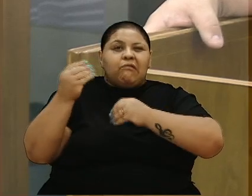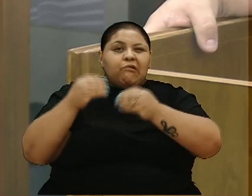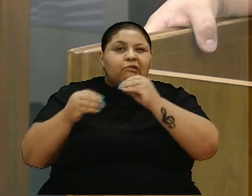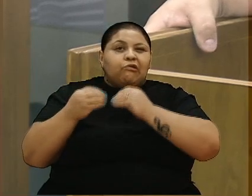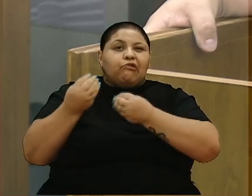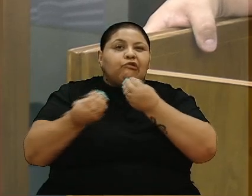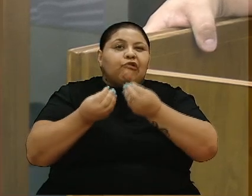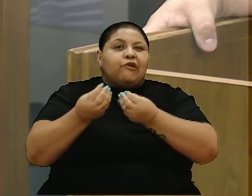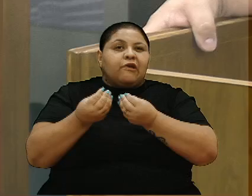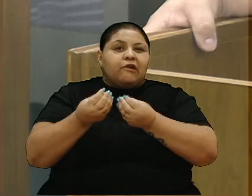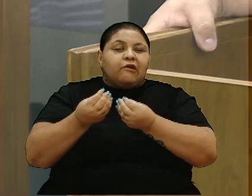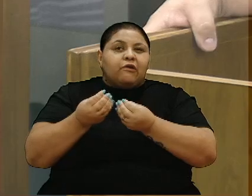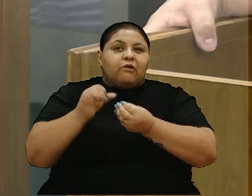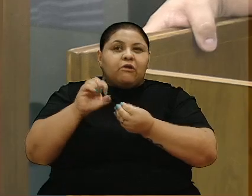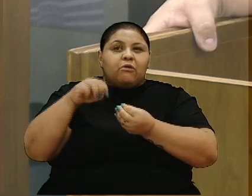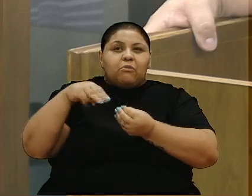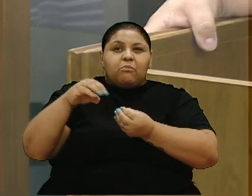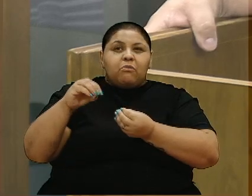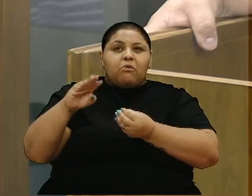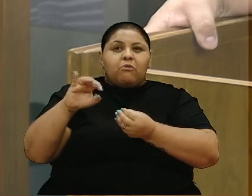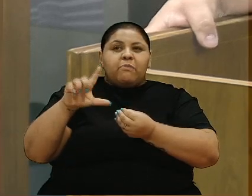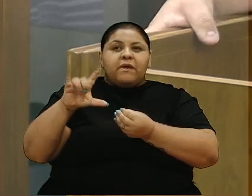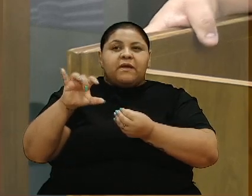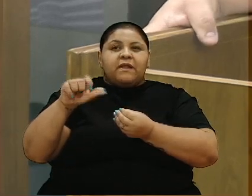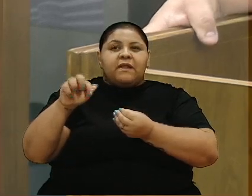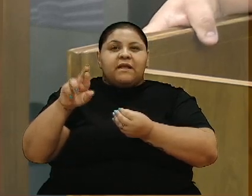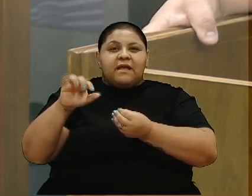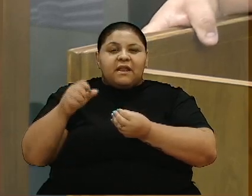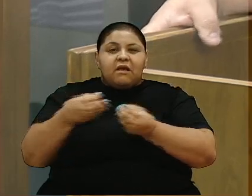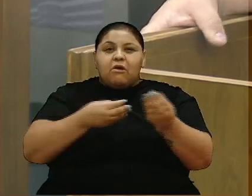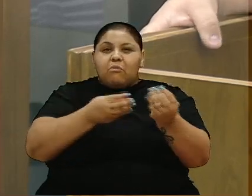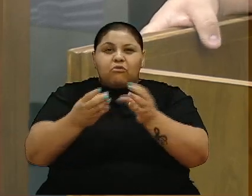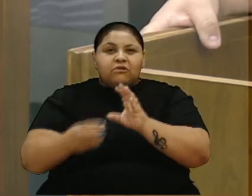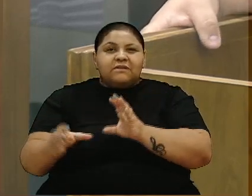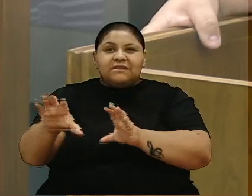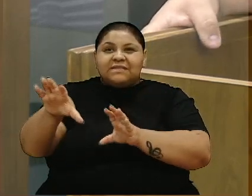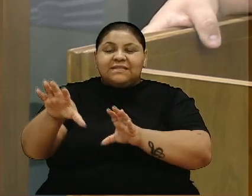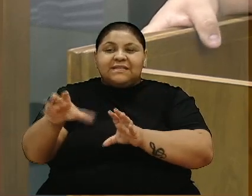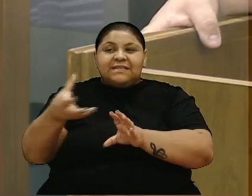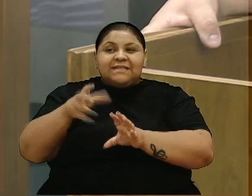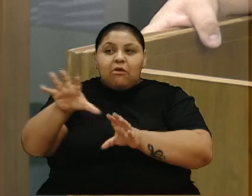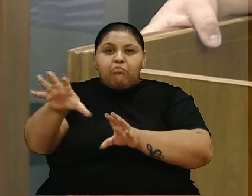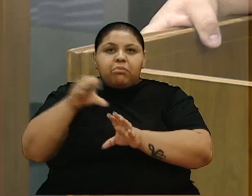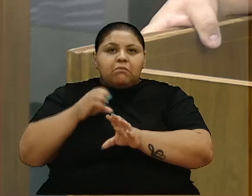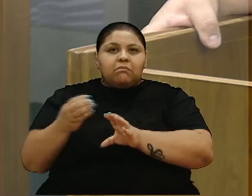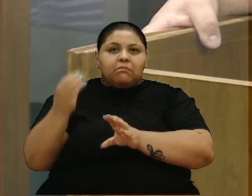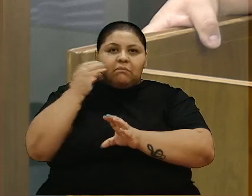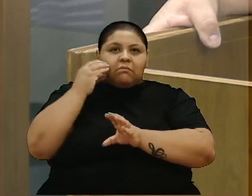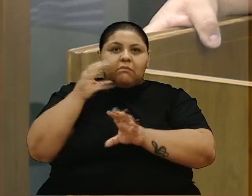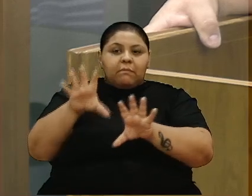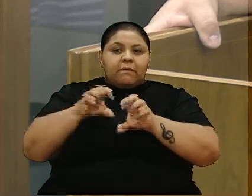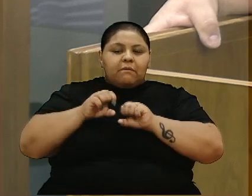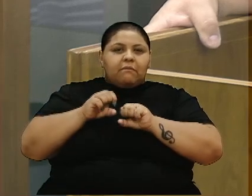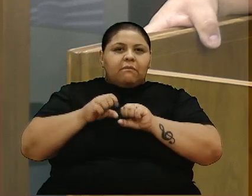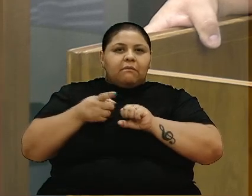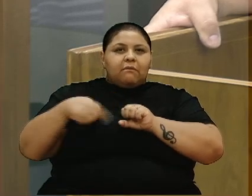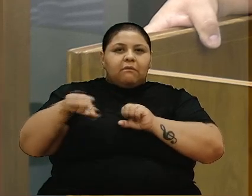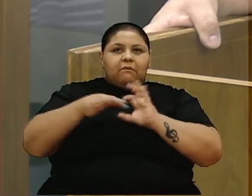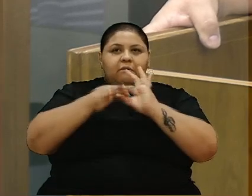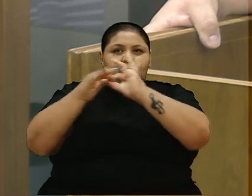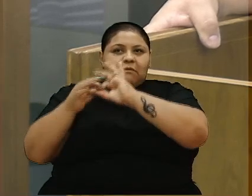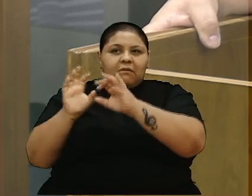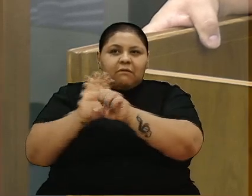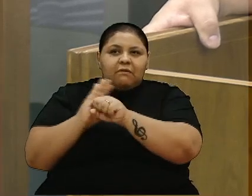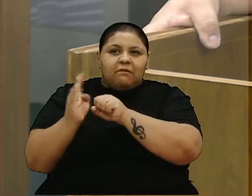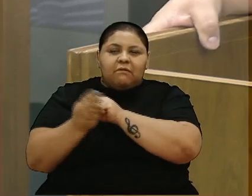local. Muitos quiseram tomar esse patrimônio que é nosso, vereador Cláudio. E foi através da união de